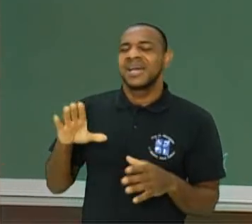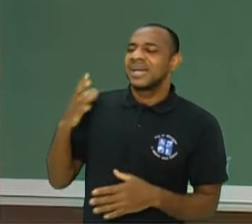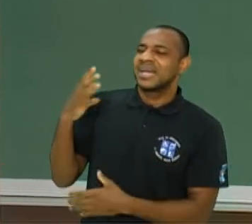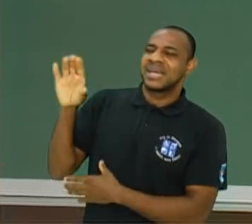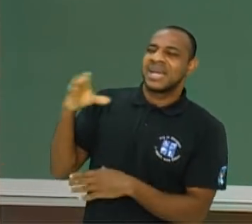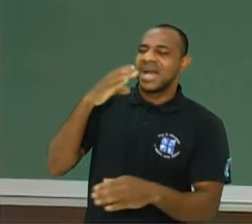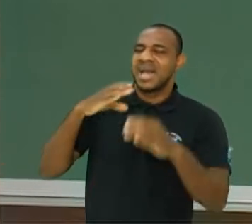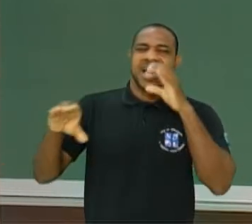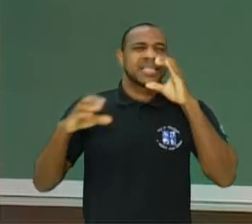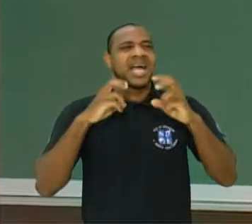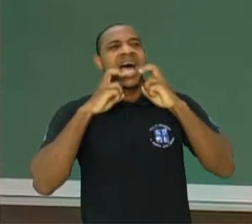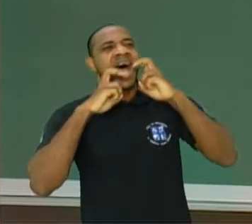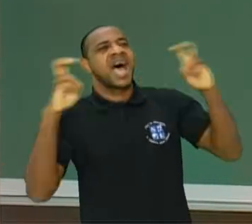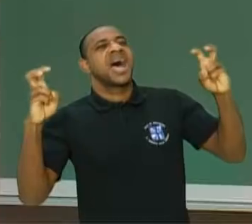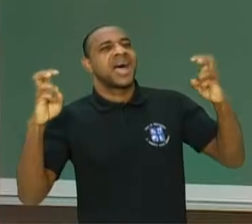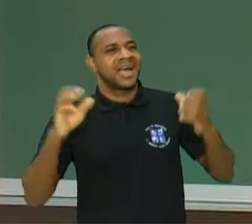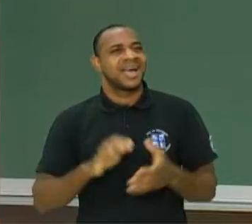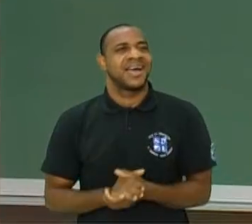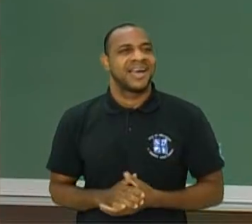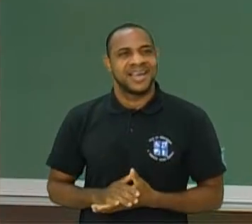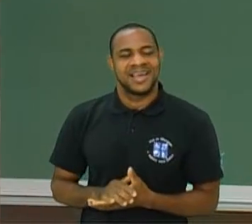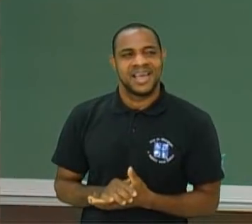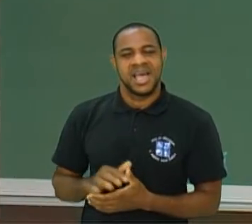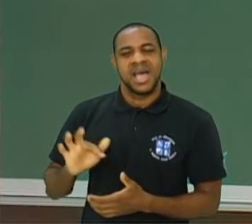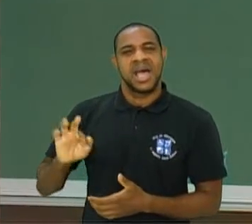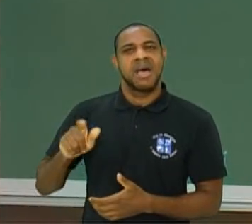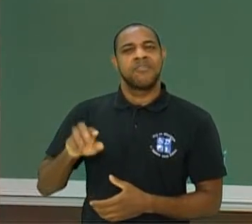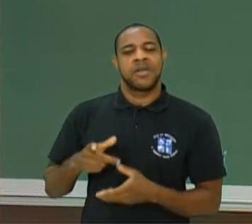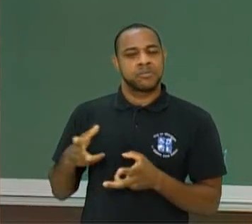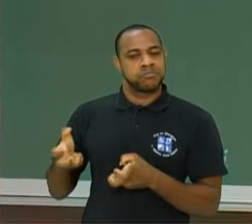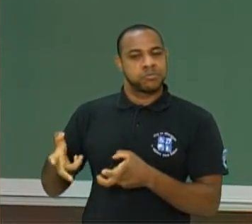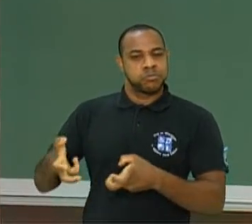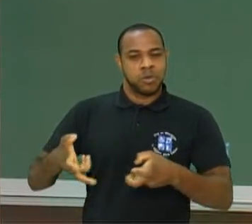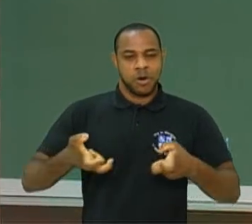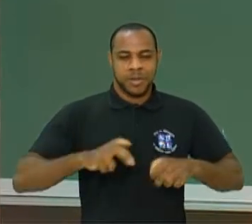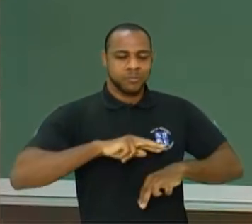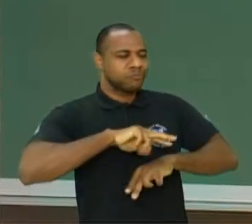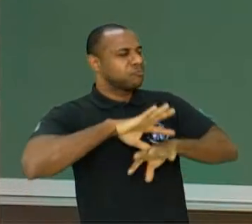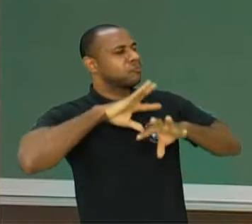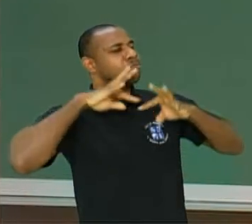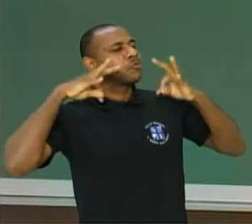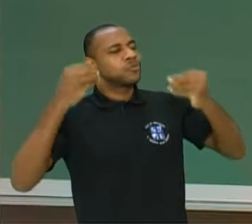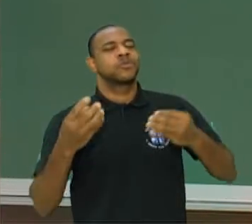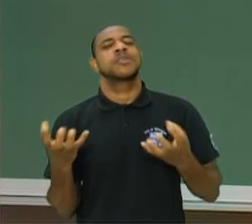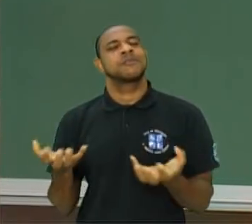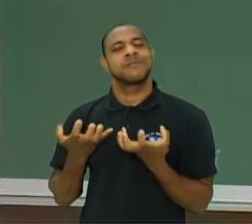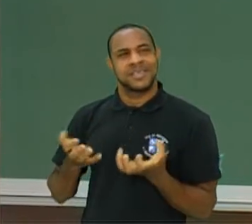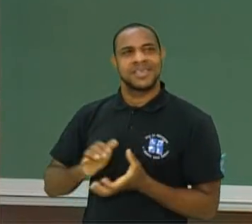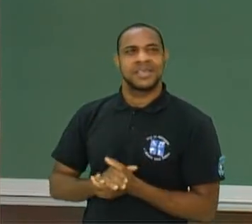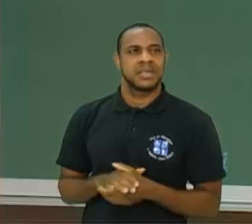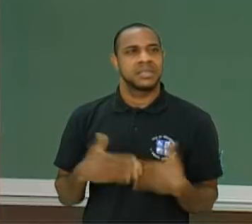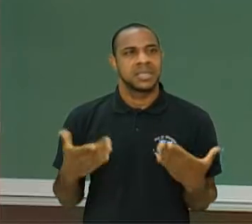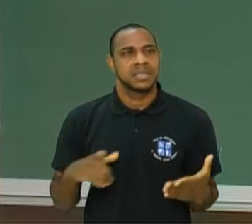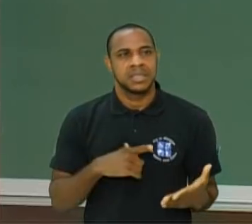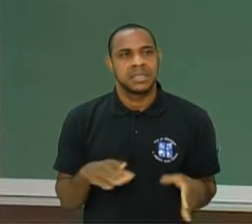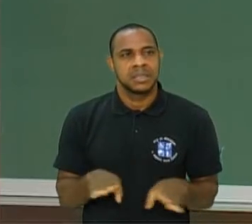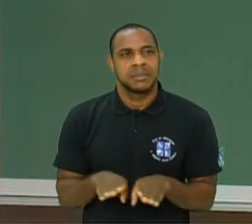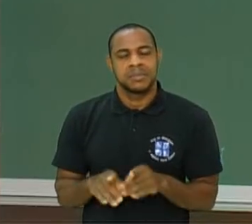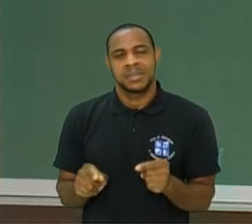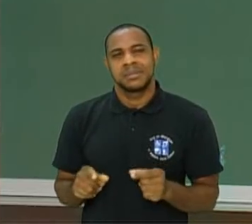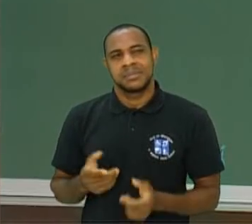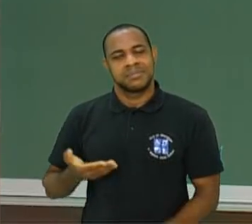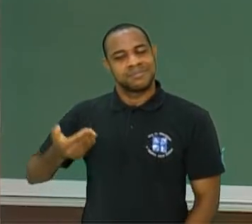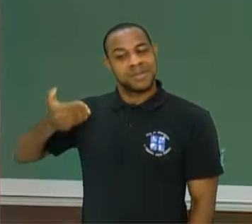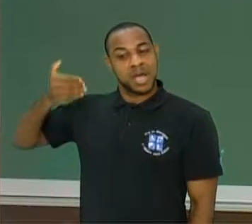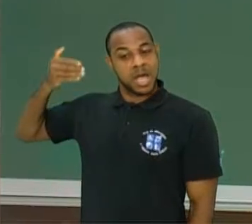pode gritar. A Flora ela explora e aflora tudo que ela quiser, né? E tem também a